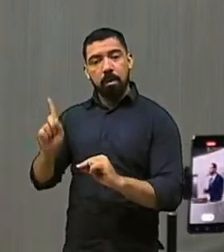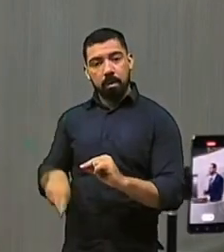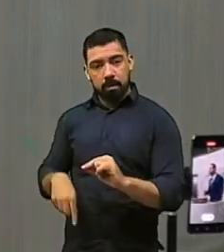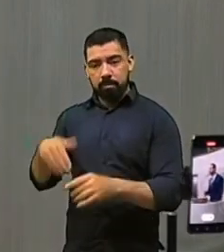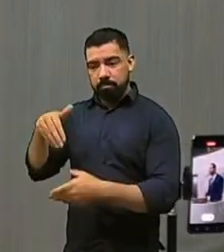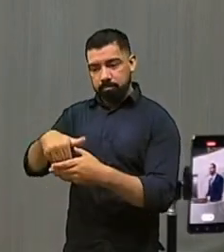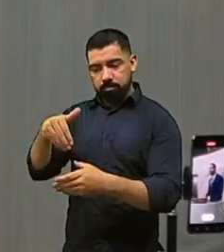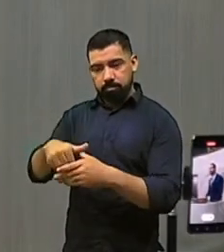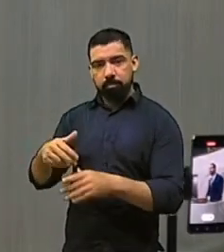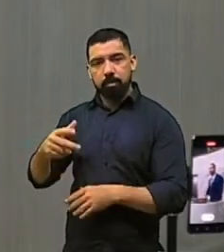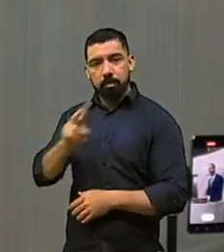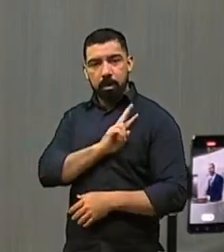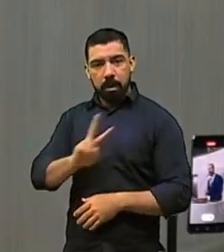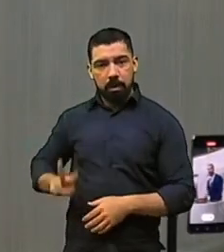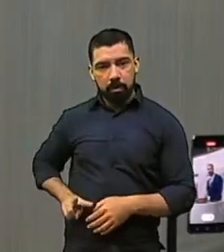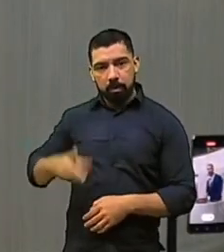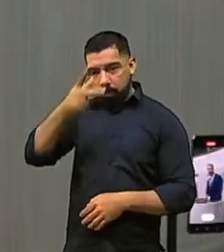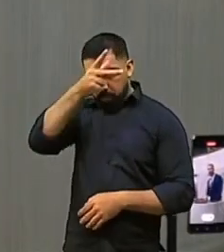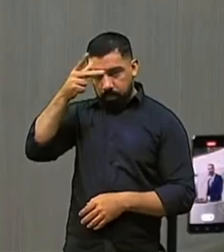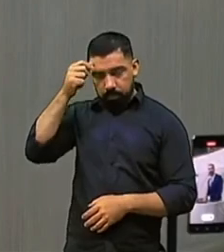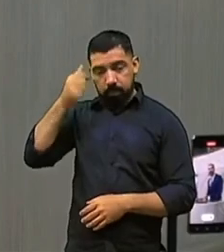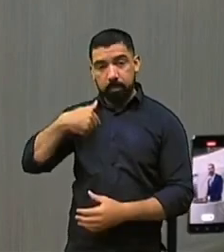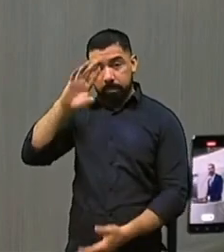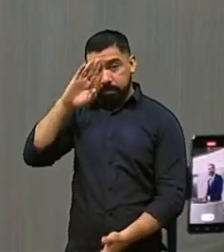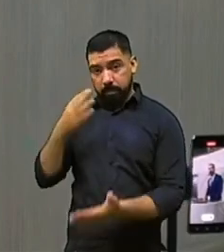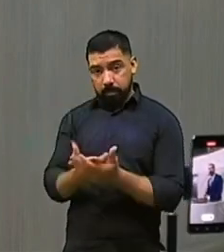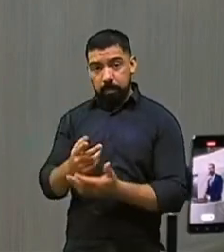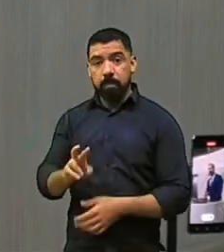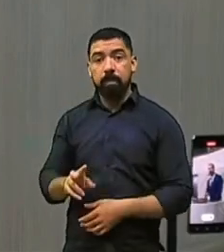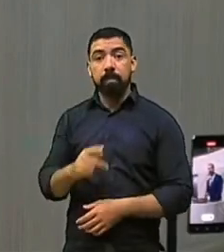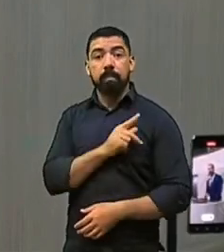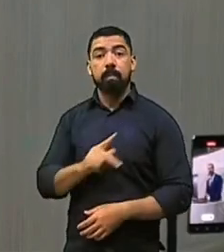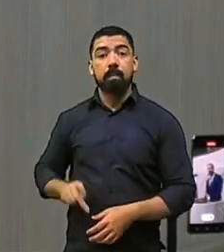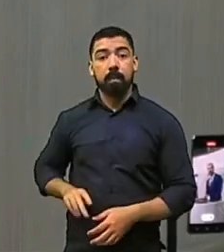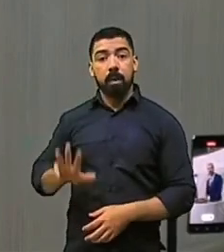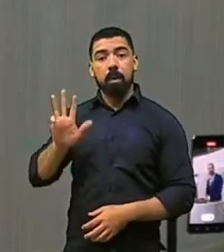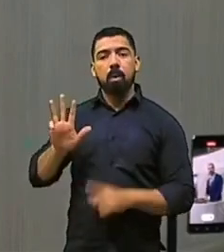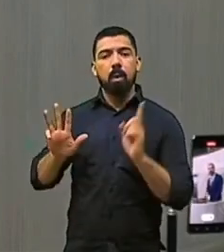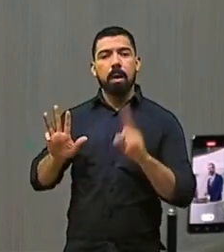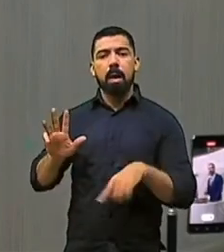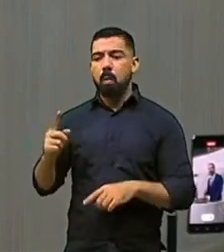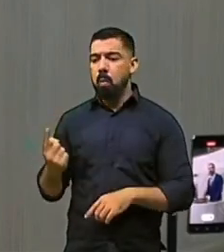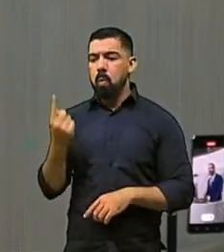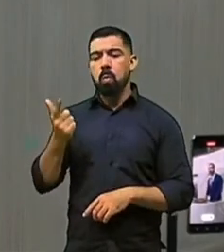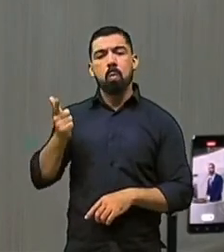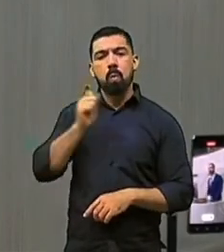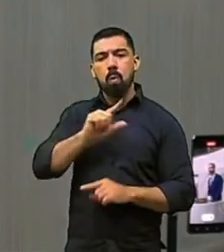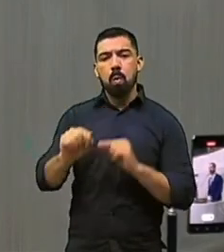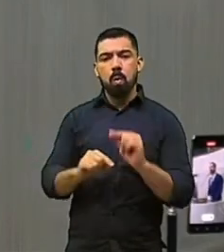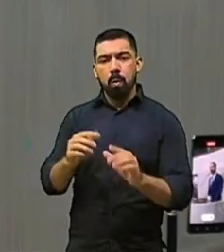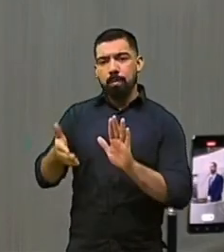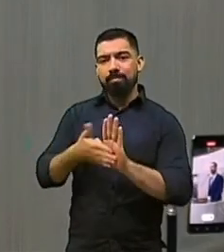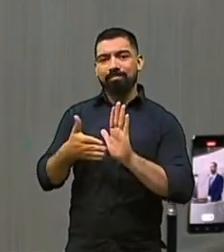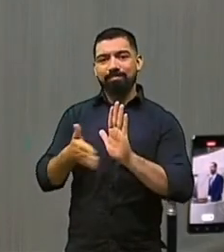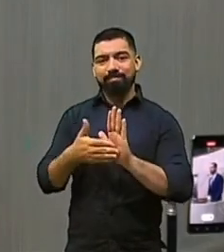Acredito que o Lula, o presidente Lula, é o único capaz de colocar isso em